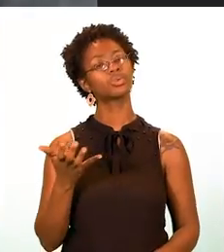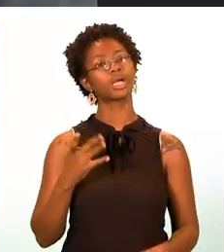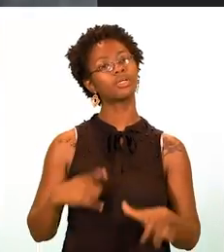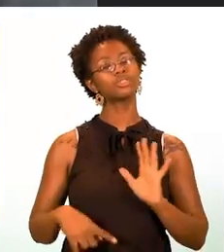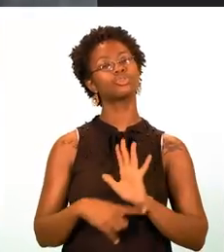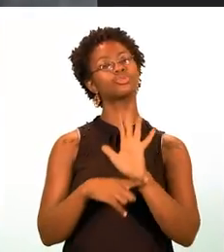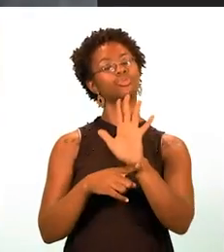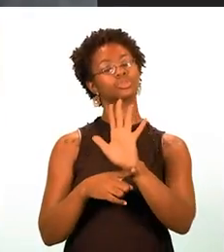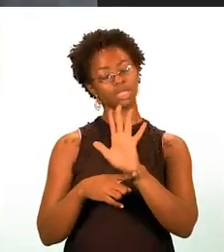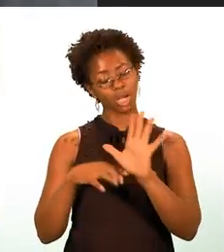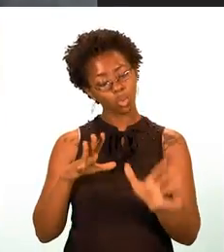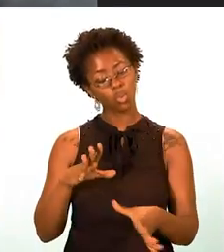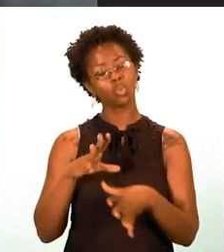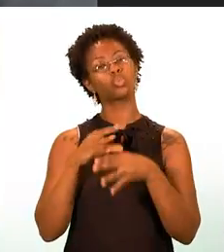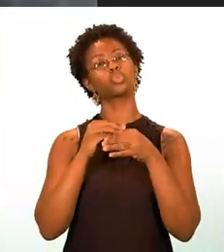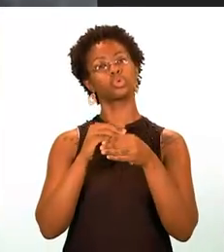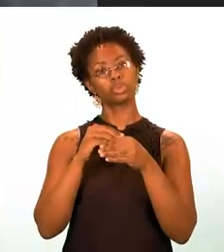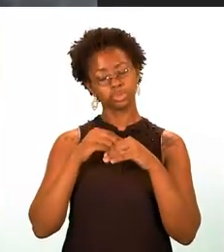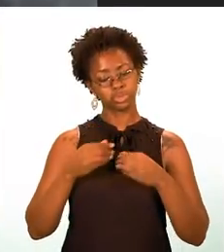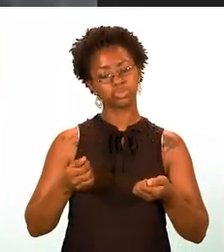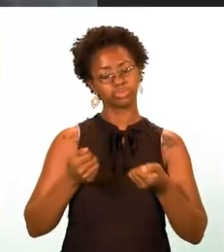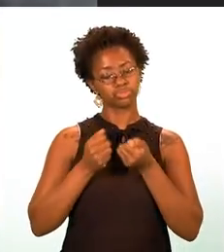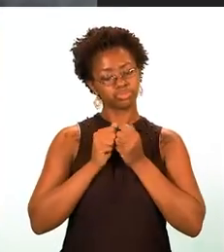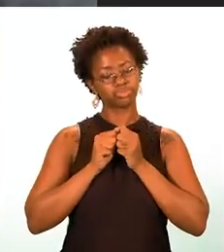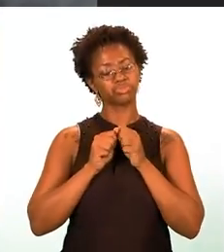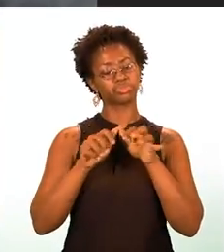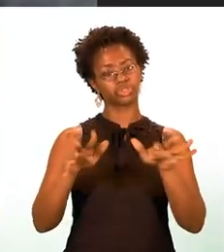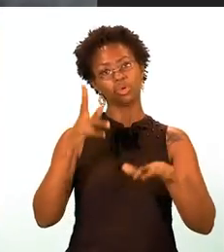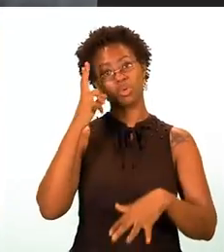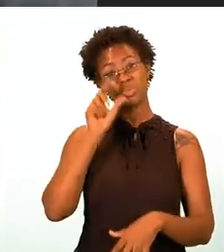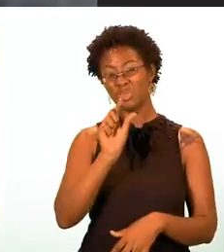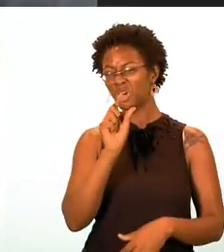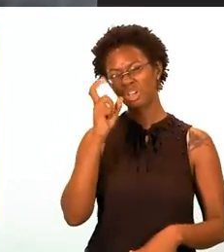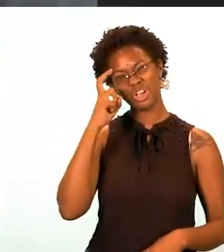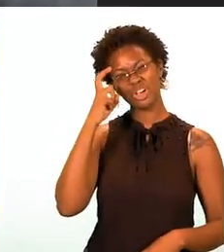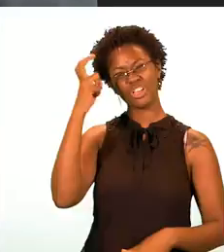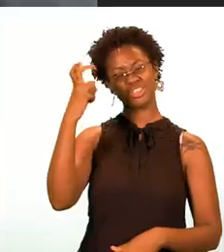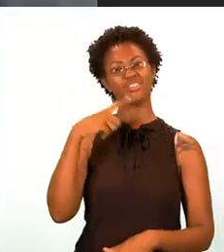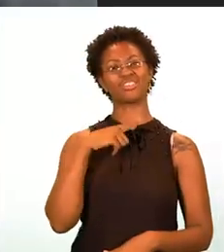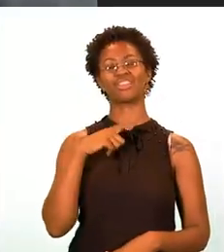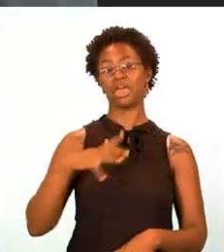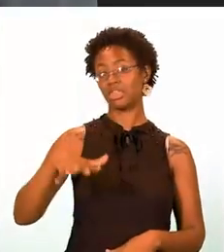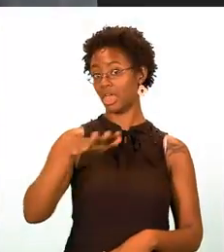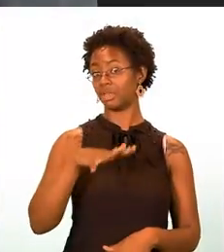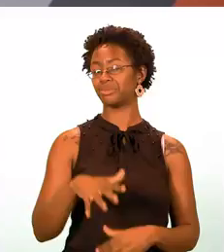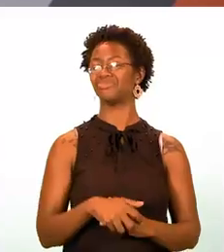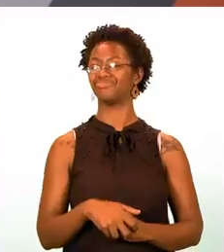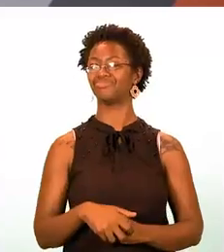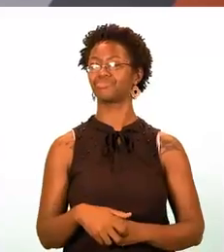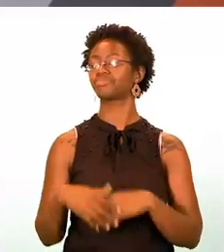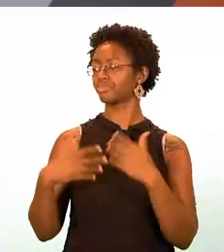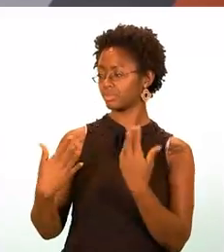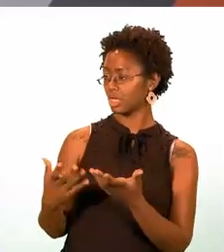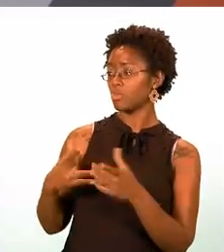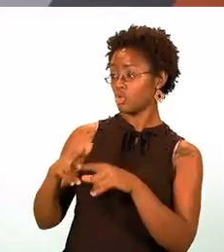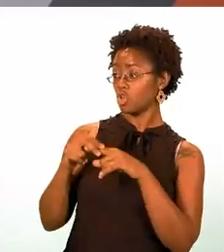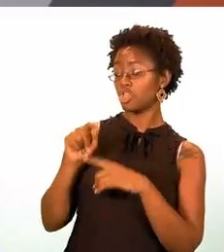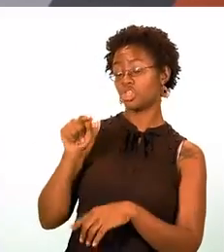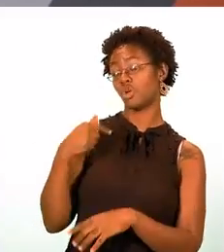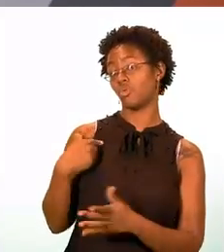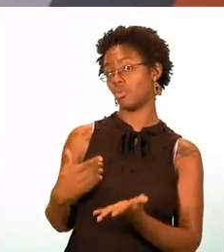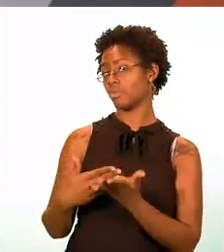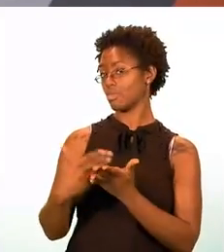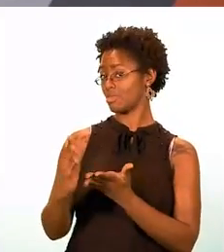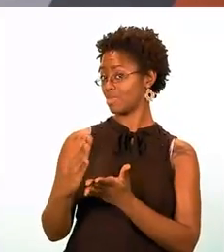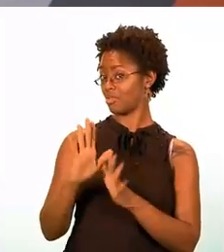poder ajudar, partilhar um pouquinho do conhecimento que eu tenho sobre essa área. E é exatamente nisso que eu já